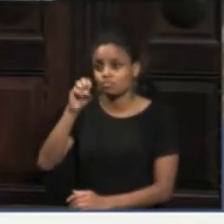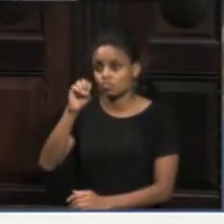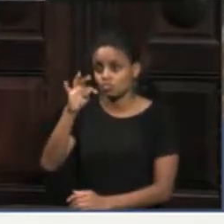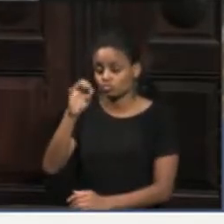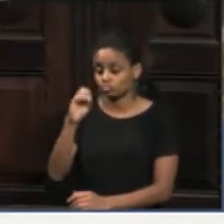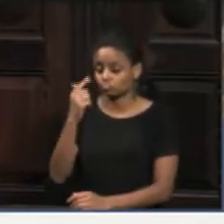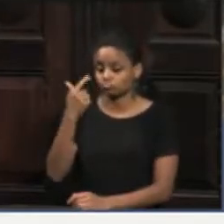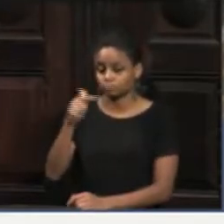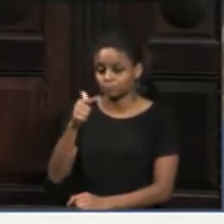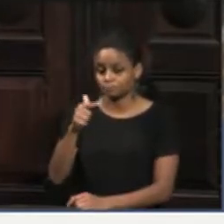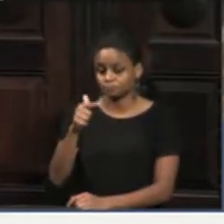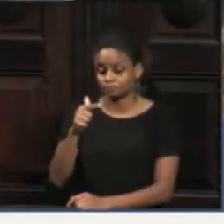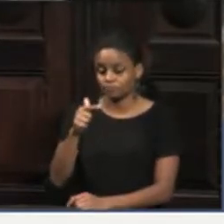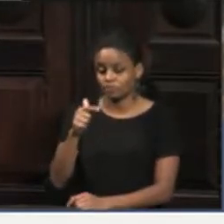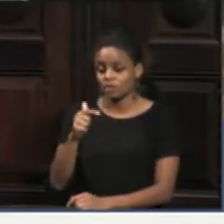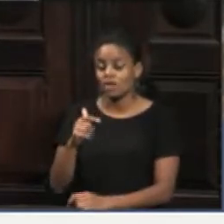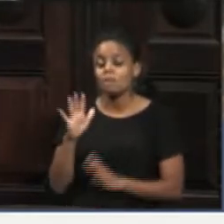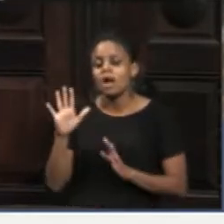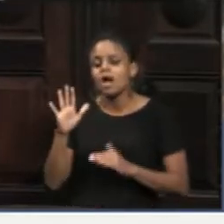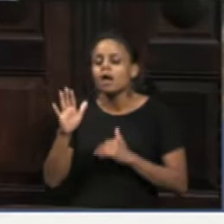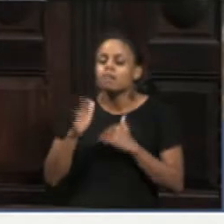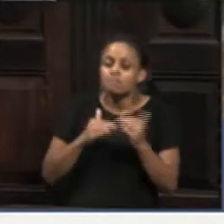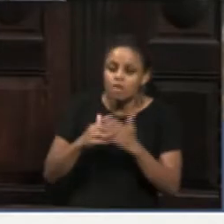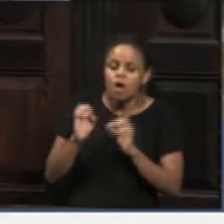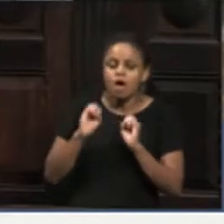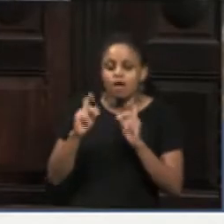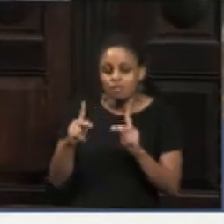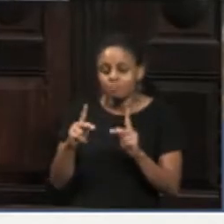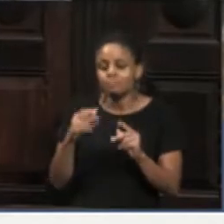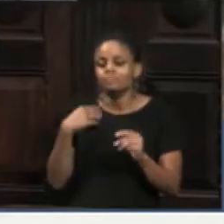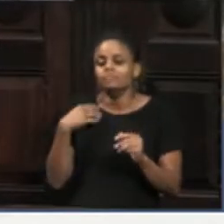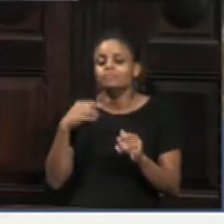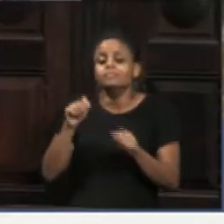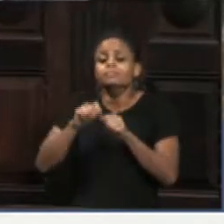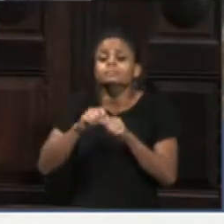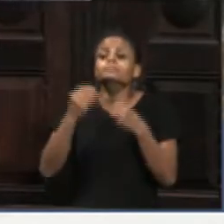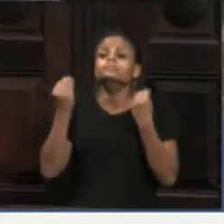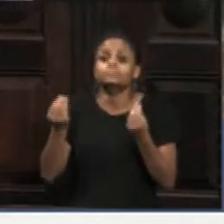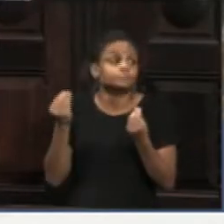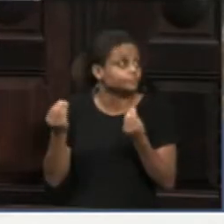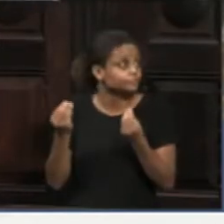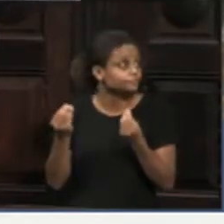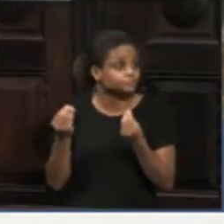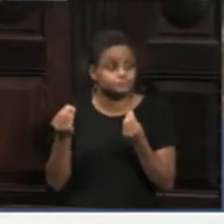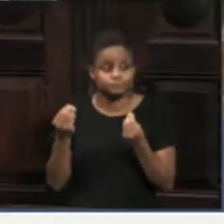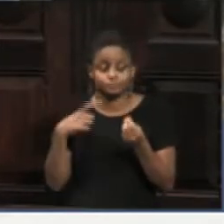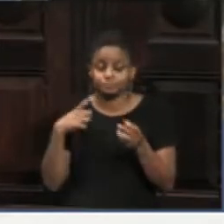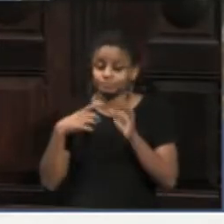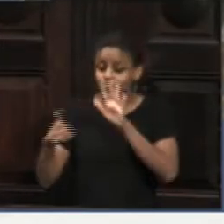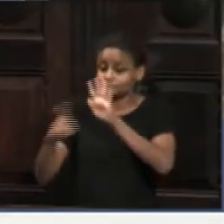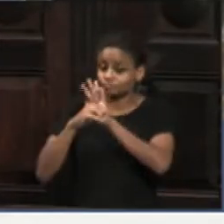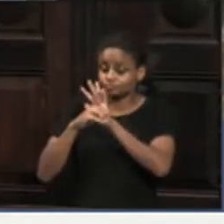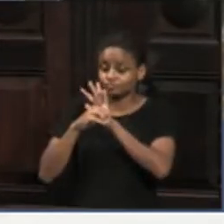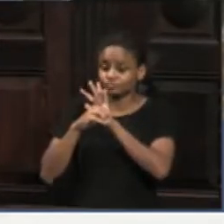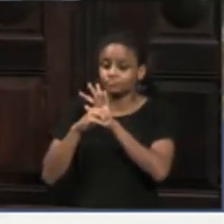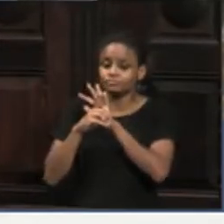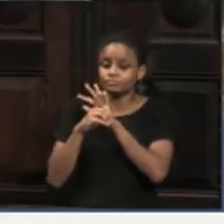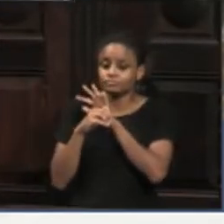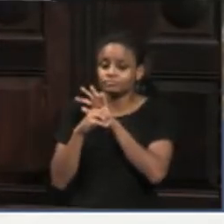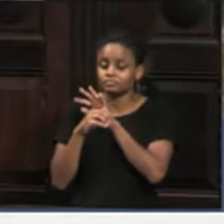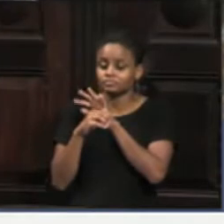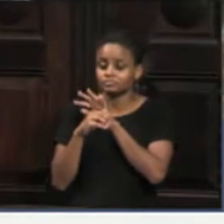isso é um convênio com o FAS, que está regulamentado por um decreto. Eu sou